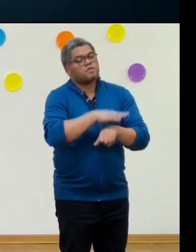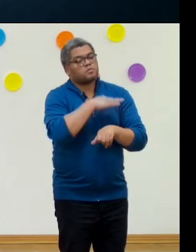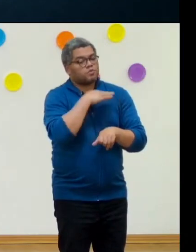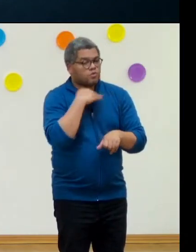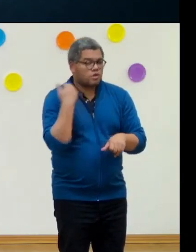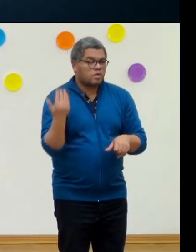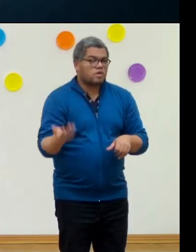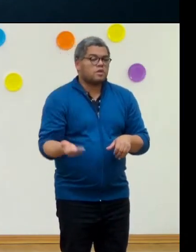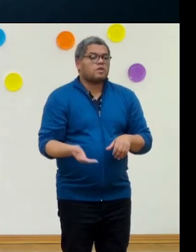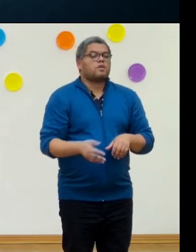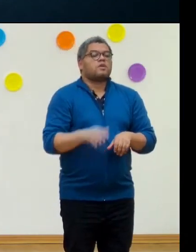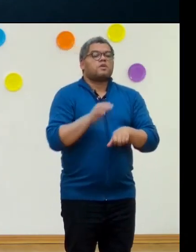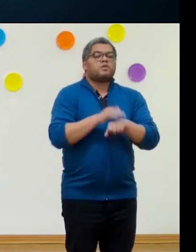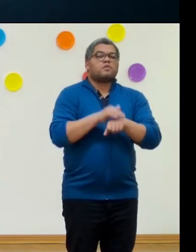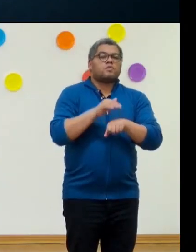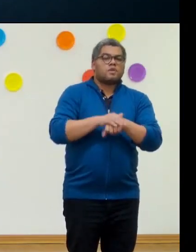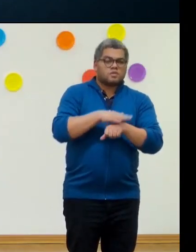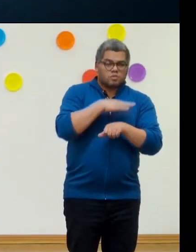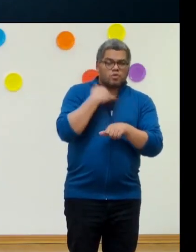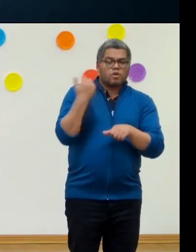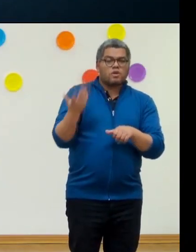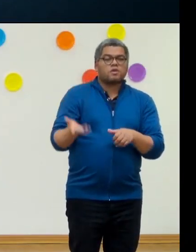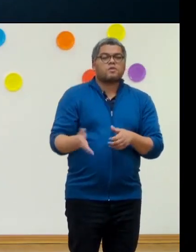faça morrer. Laiane, faça morrer.